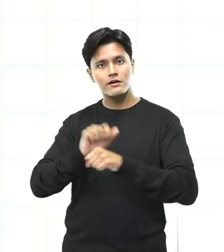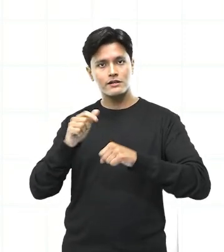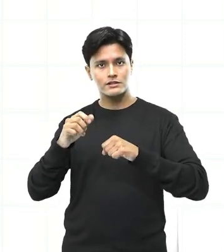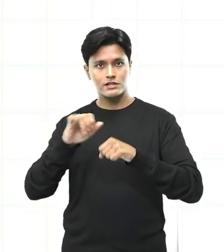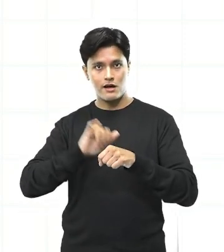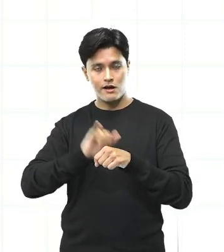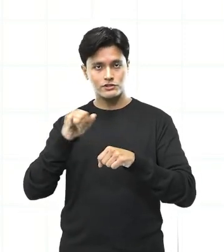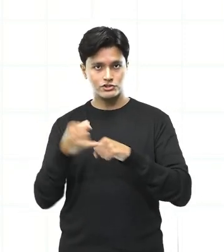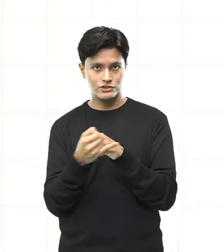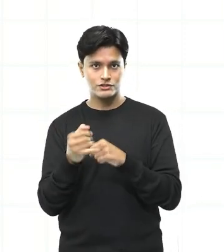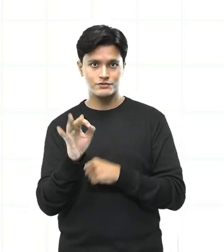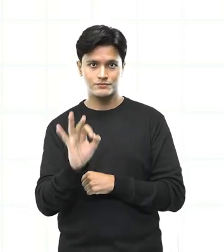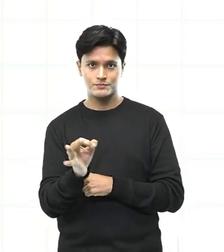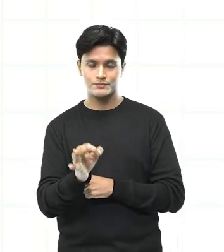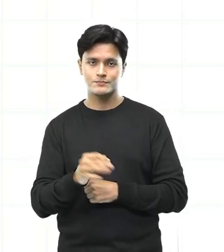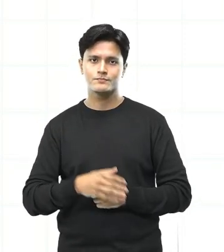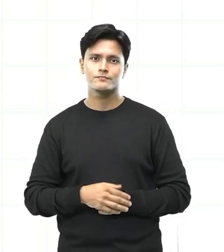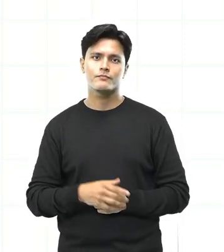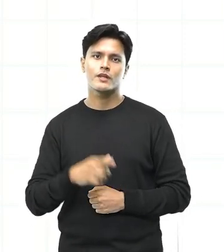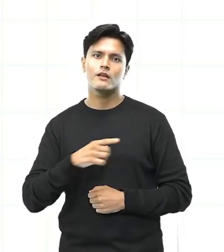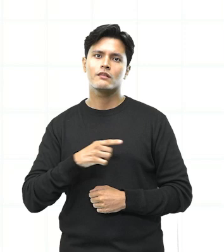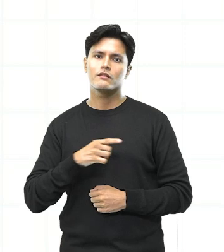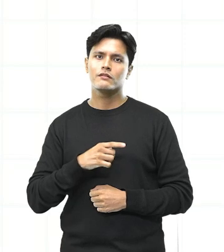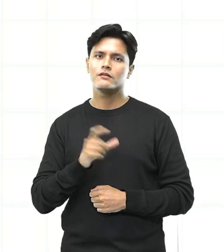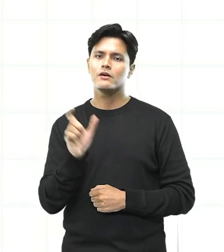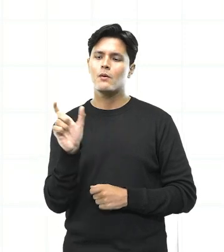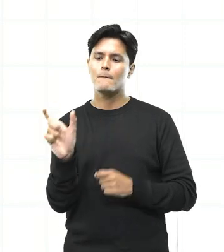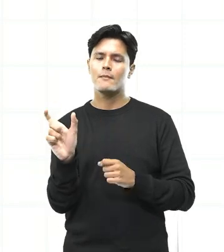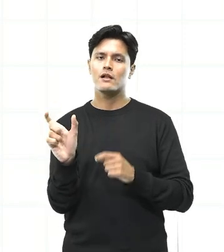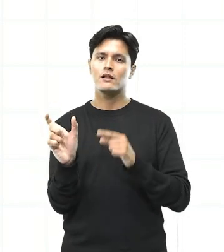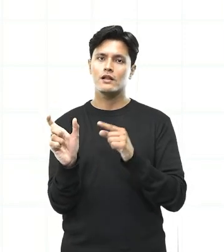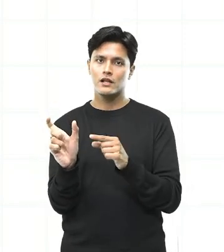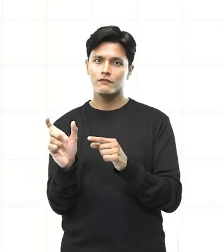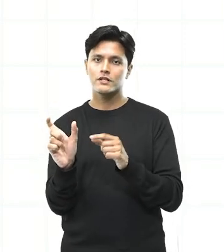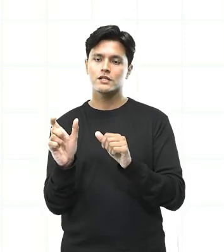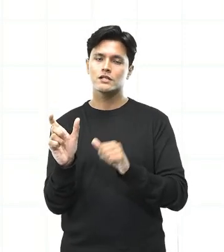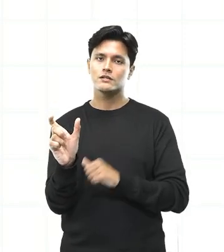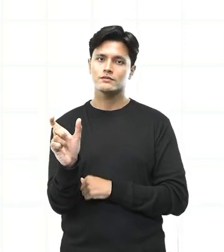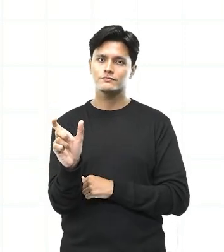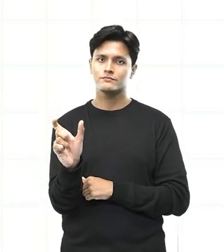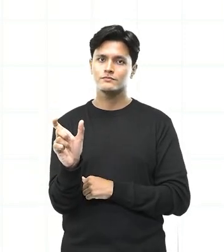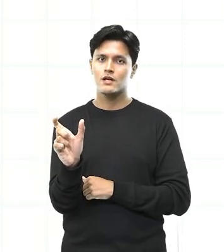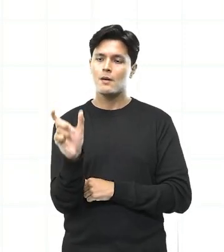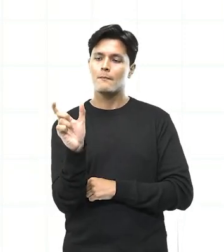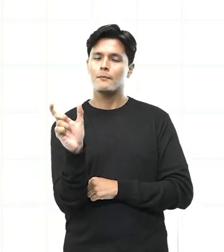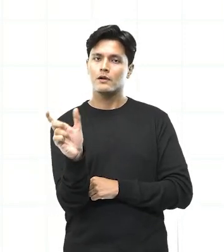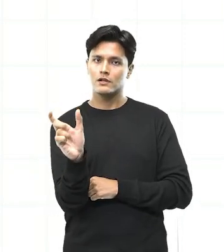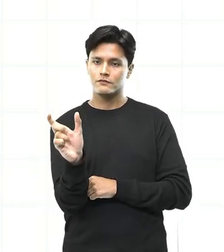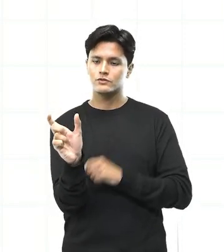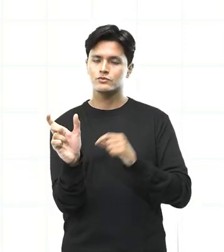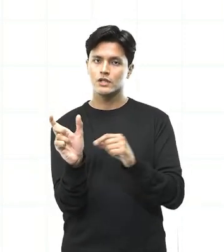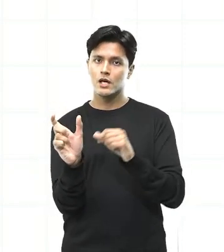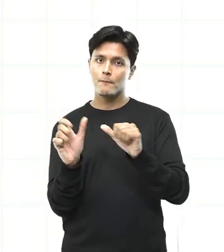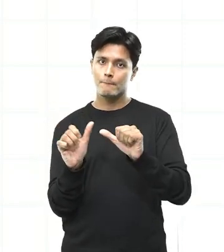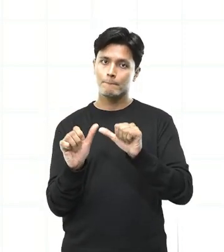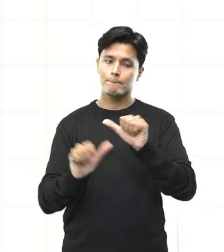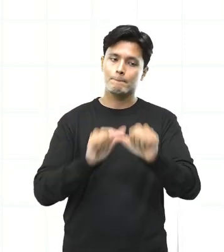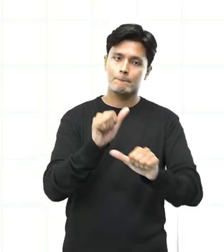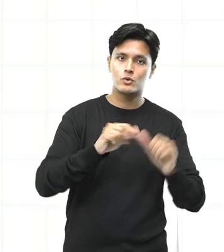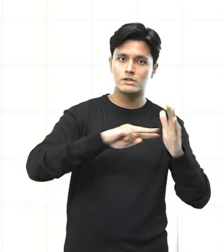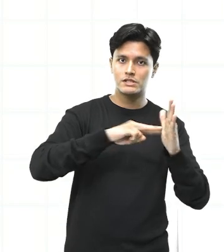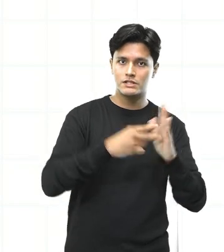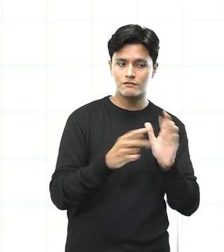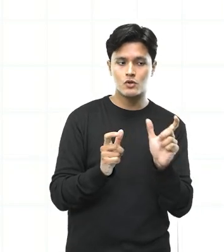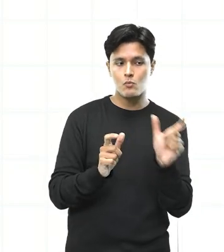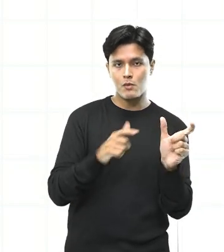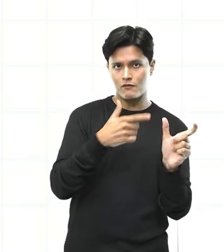essa casa está mal arrumada, tem alguma palavra que está modificando o sentido? Alguma palavra que está modificando o sentido de outra